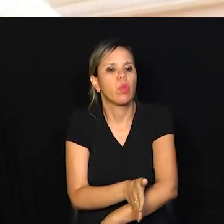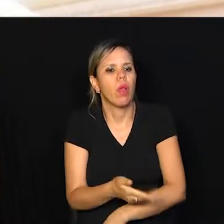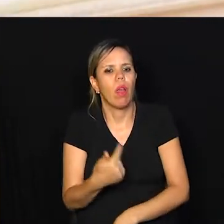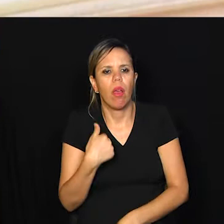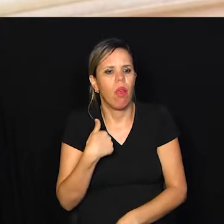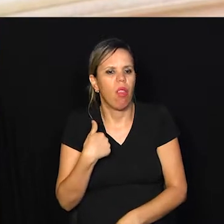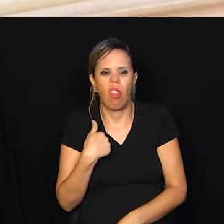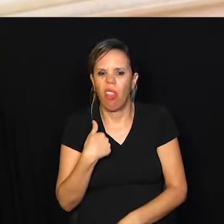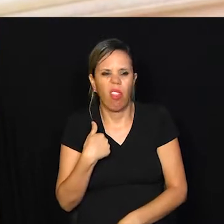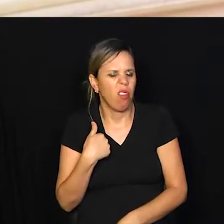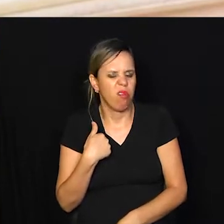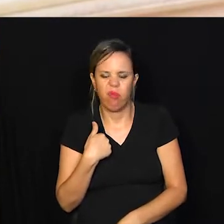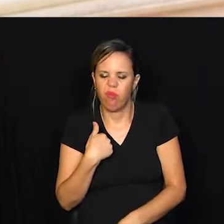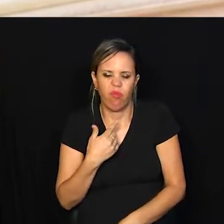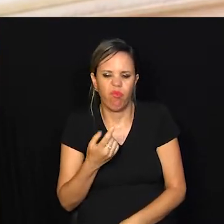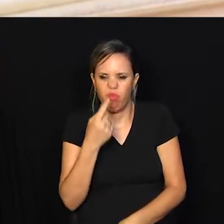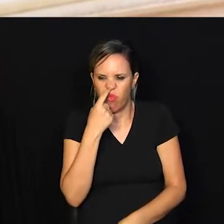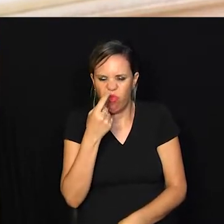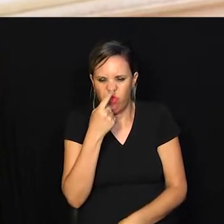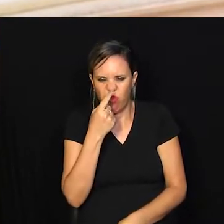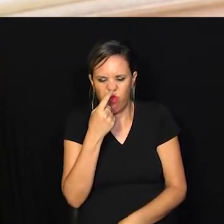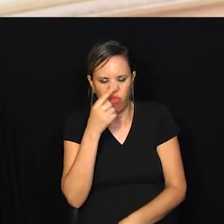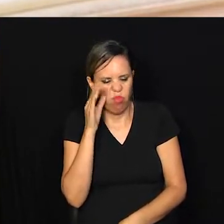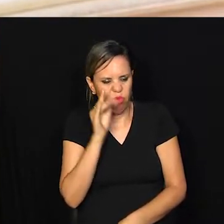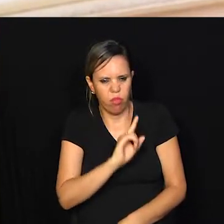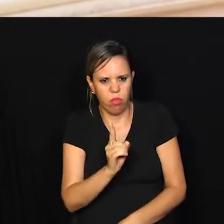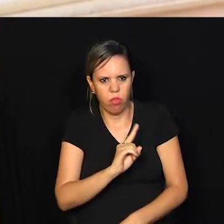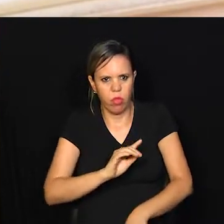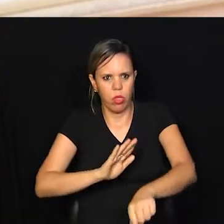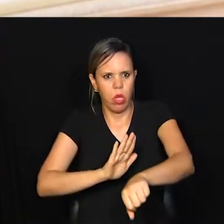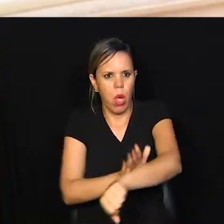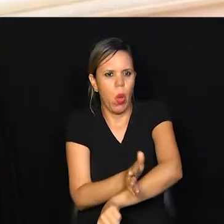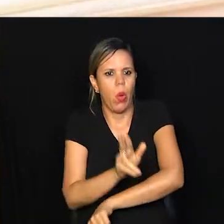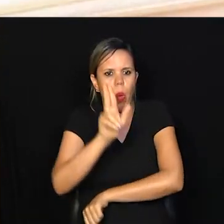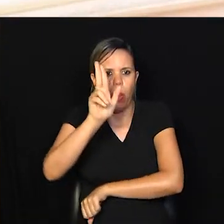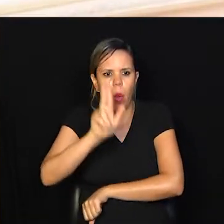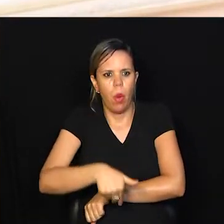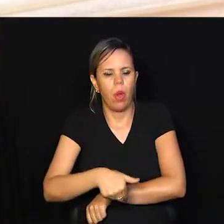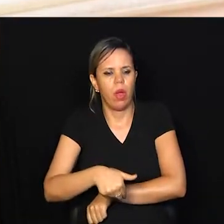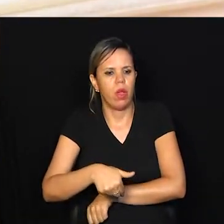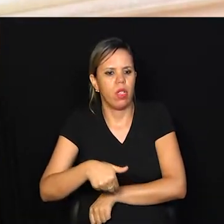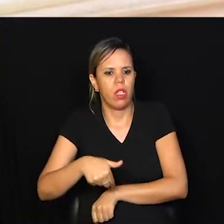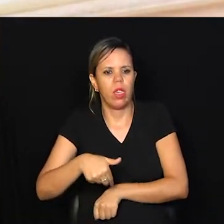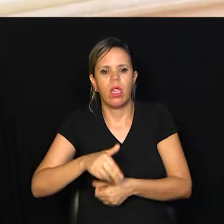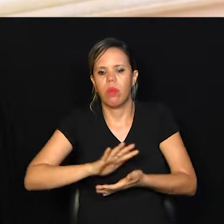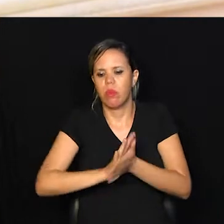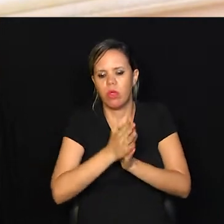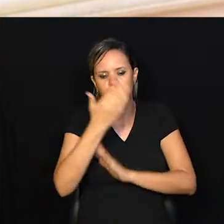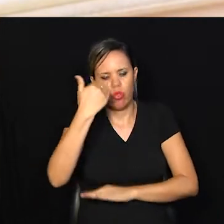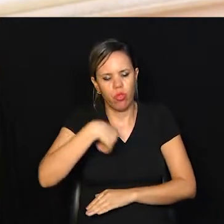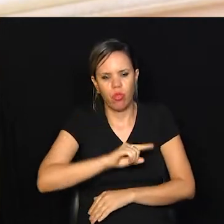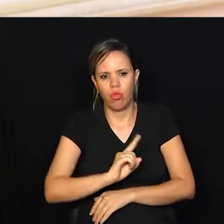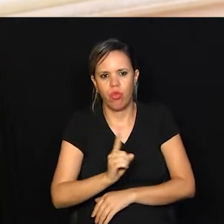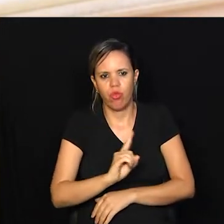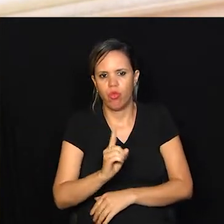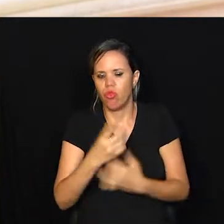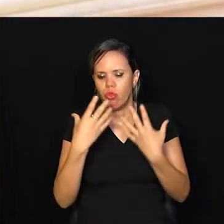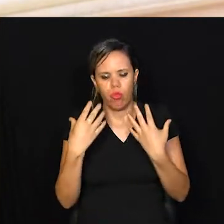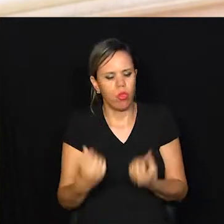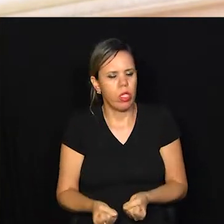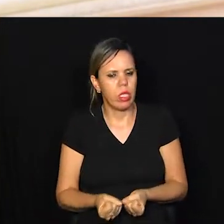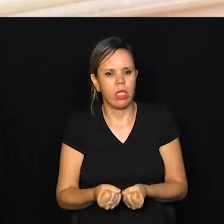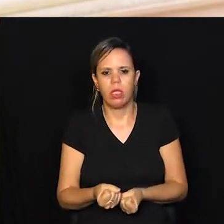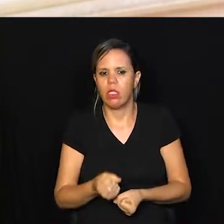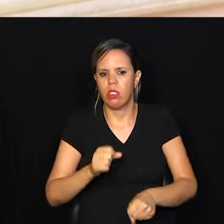me envolvo, porque o racismo nunca me perturbou, porque eu nunca dei chance